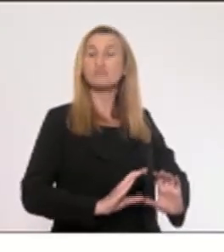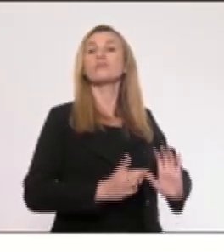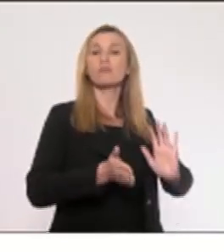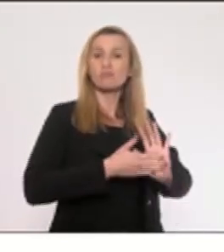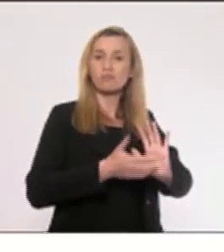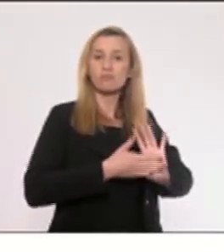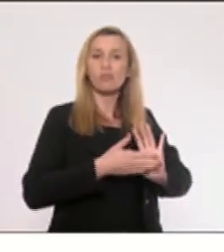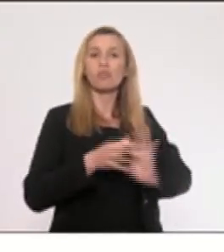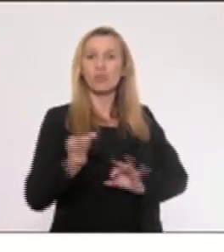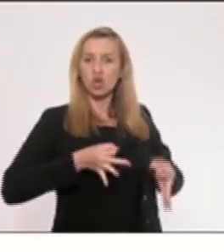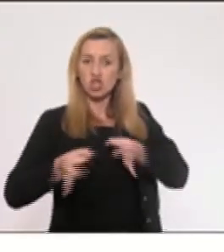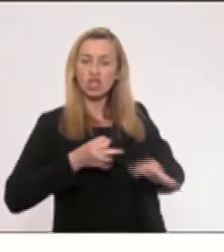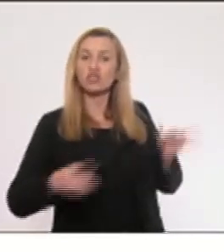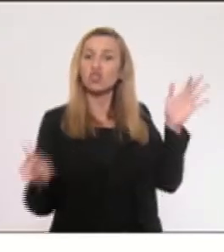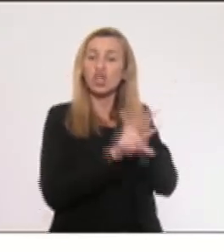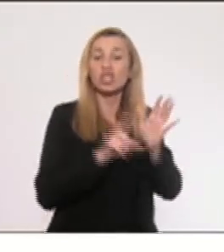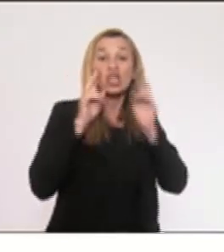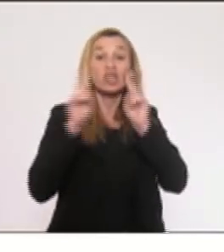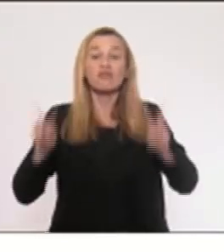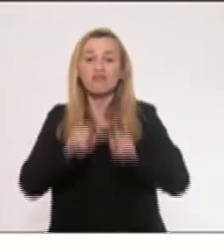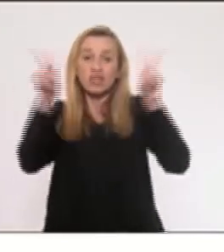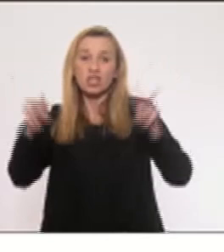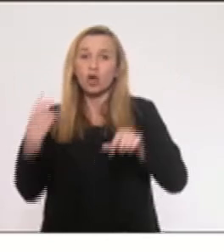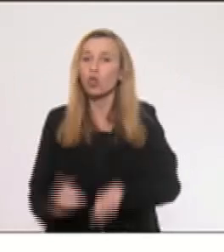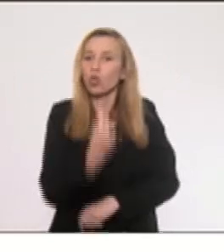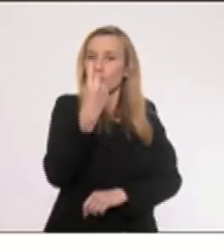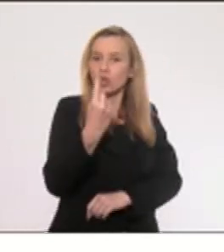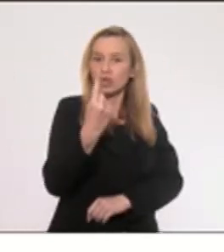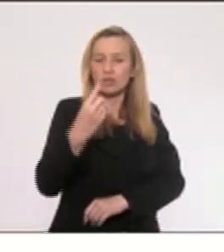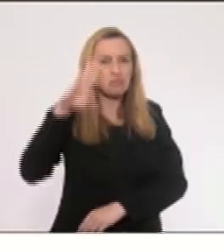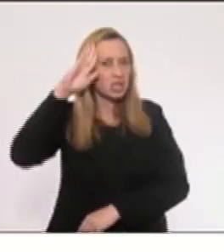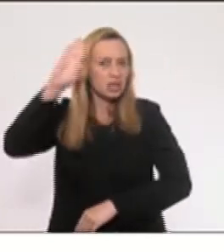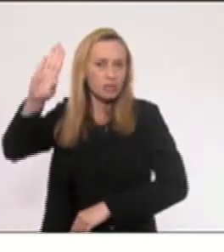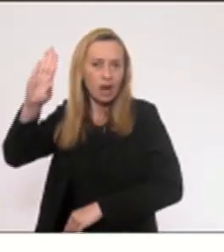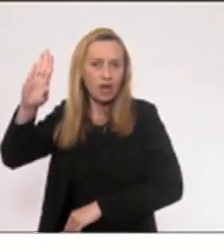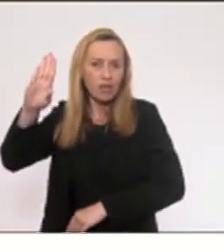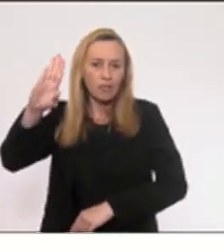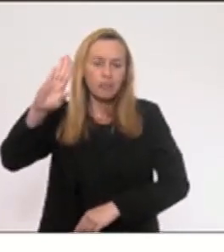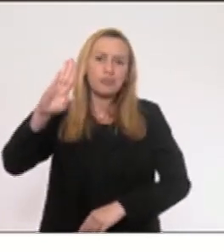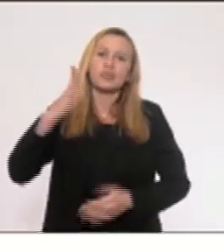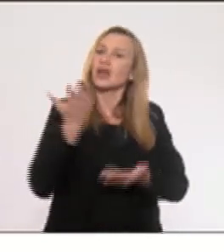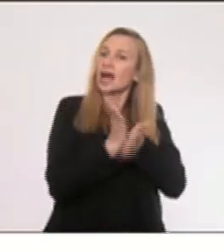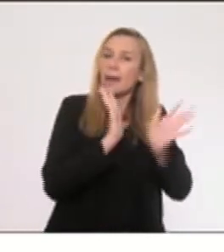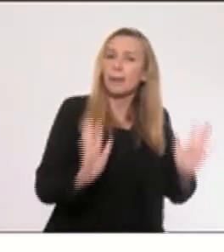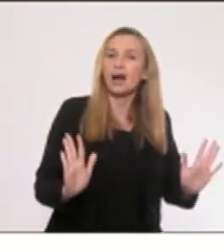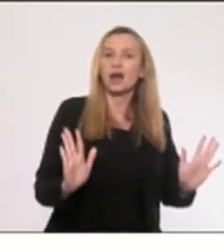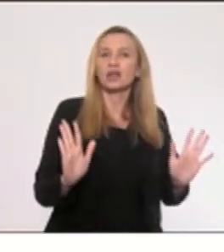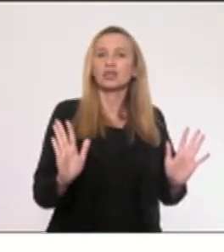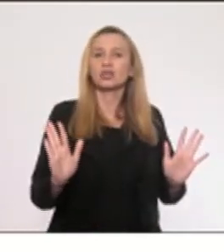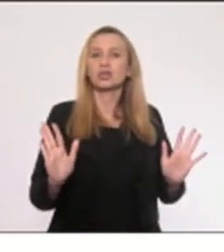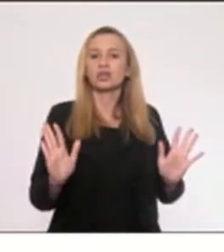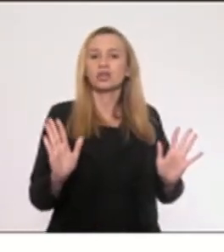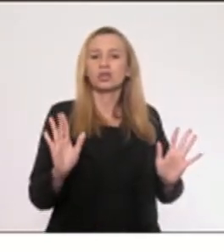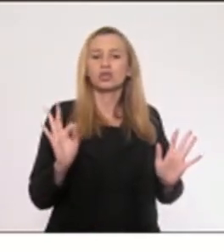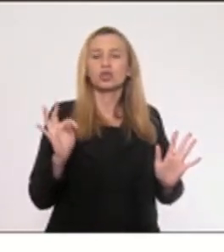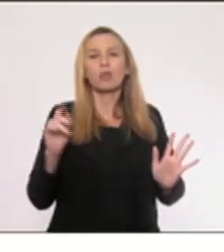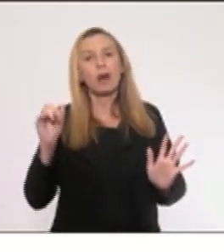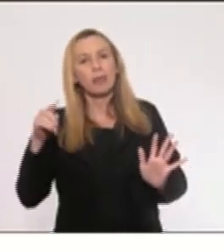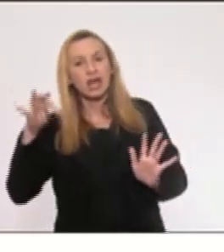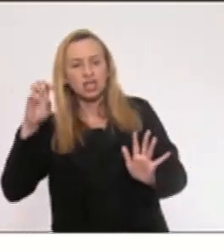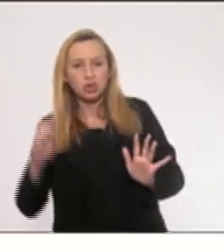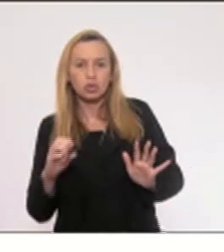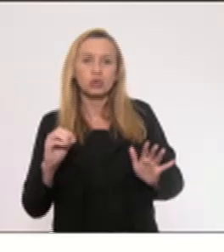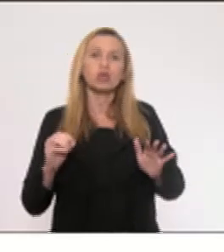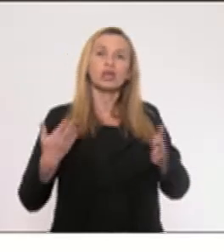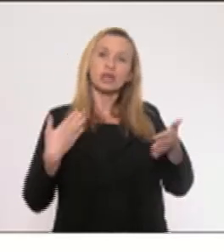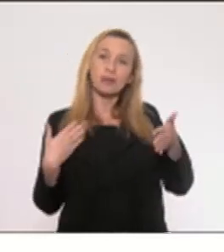projeto de lei que visa única e exclusivamente acabar com o tombamento que